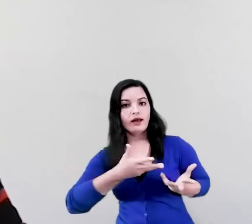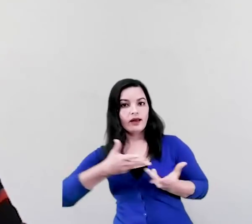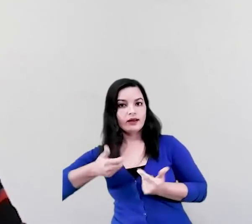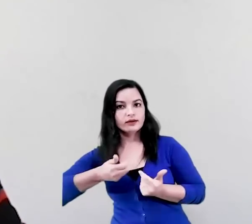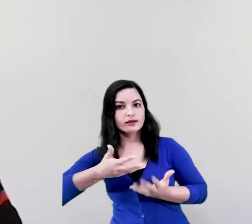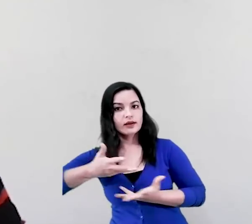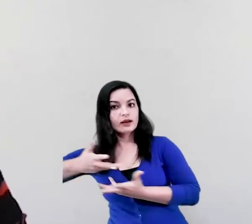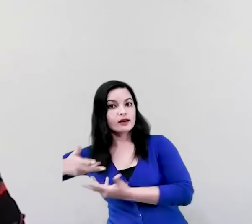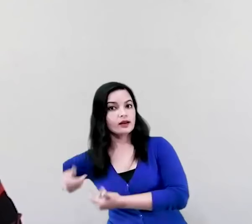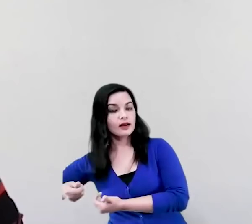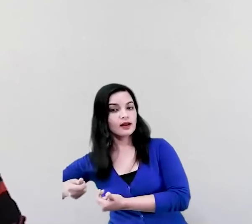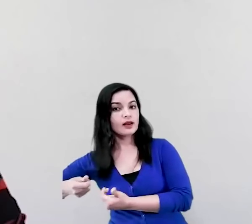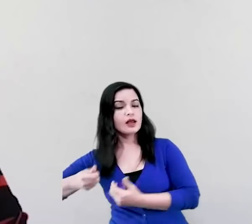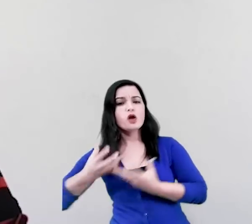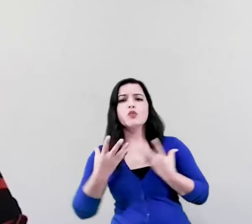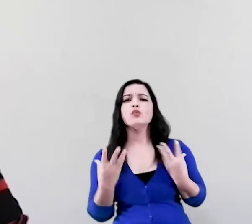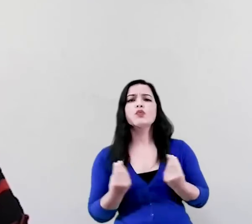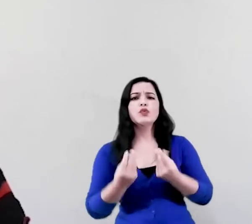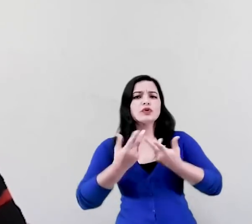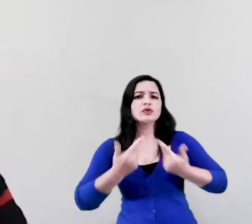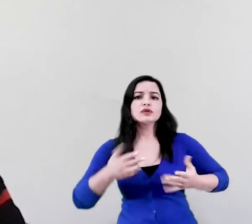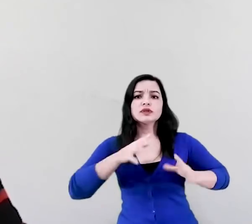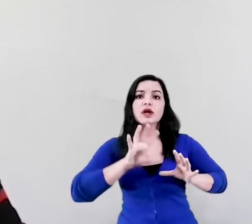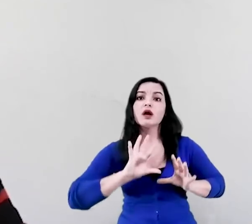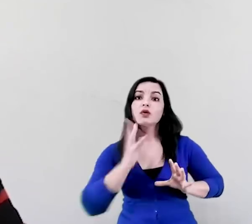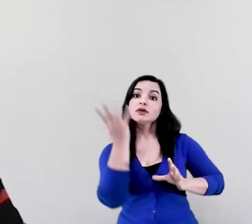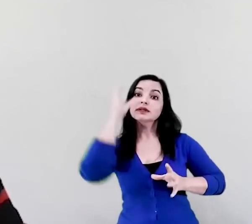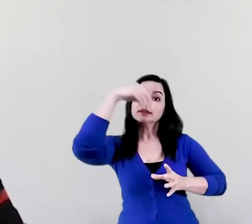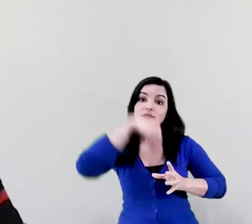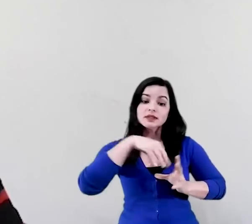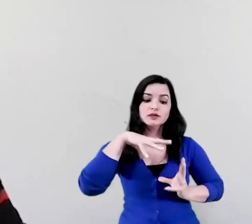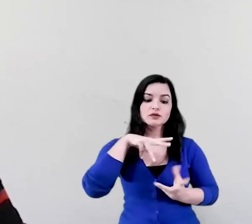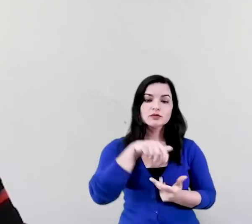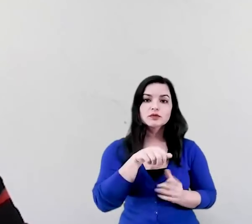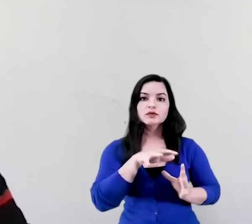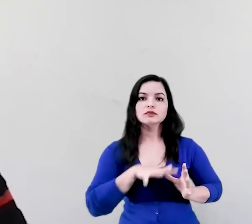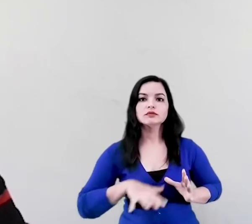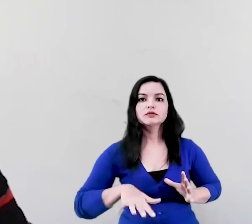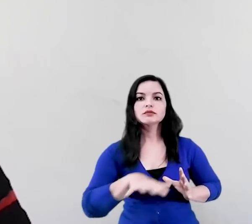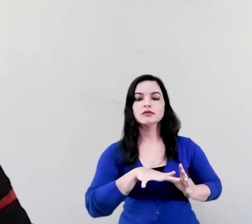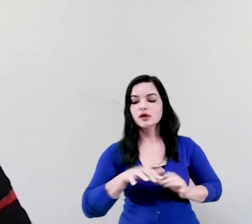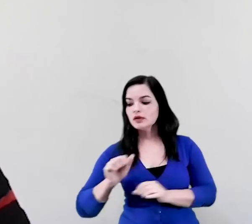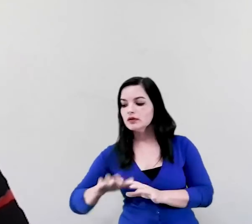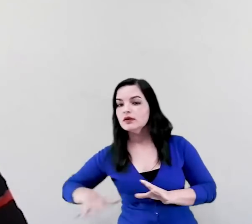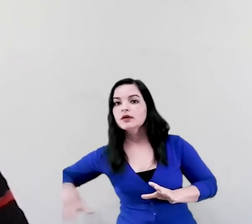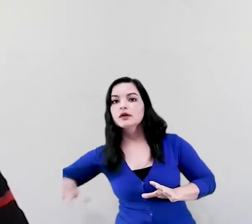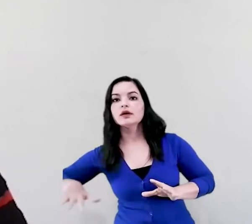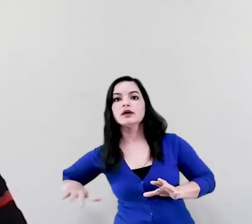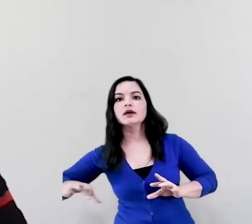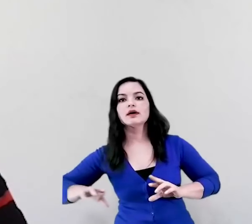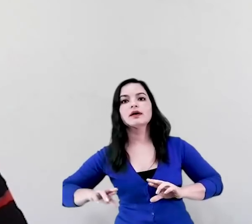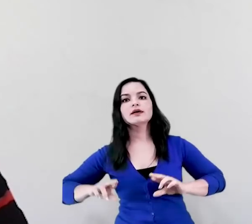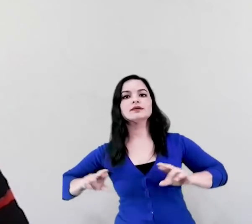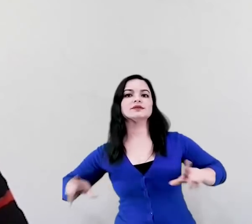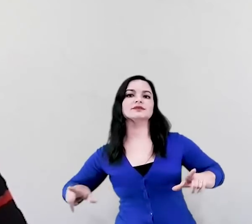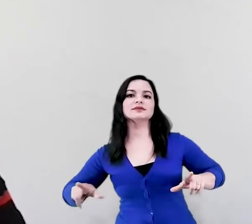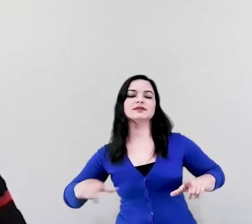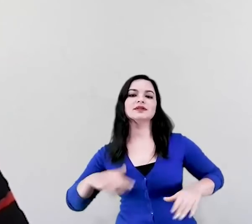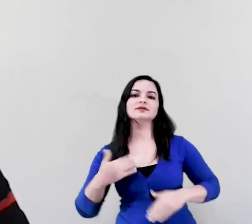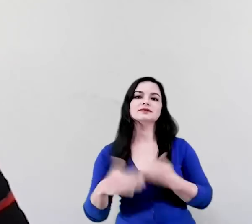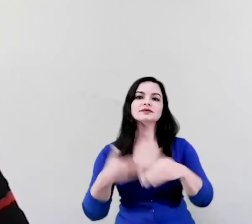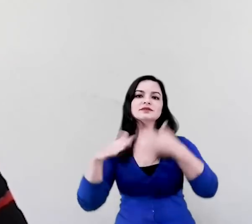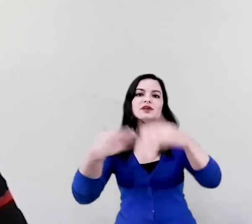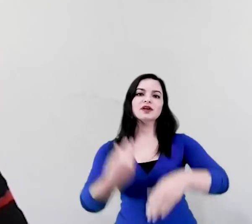na superfície e que são essenciais para o desenvolvimento da vida sejam diferentes. E